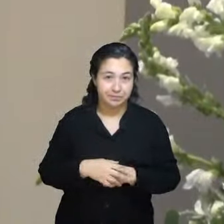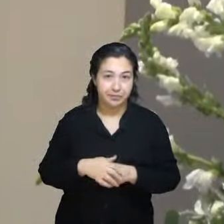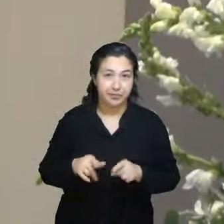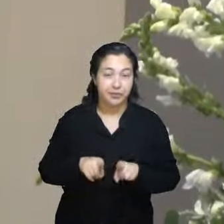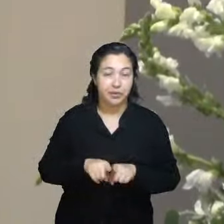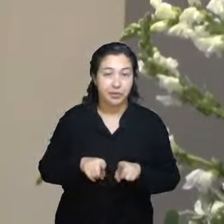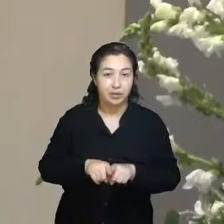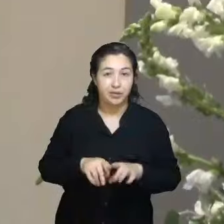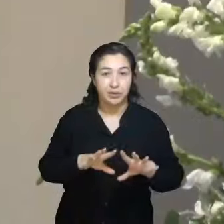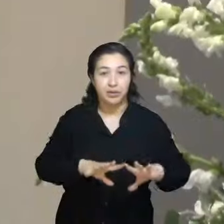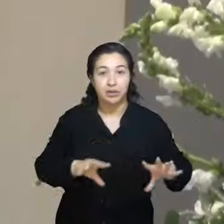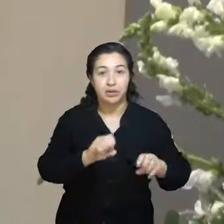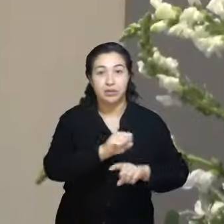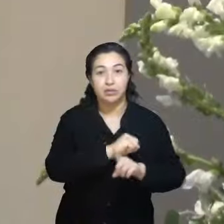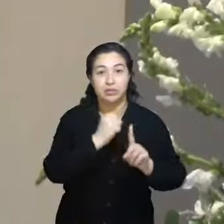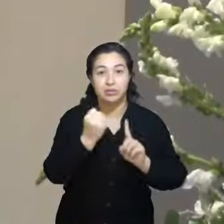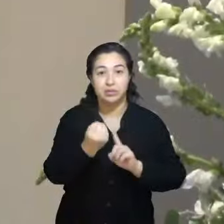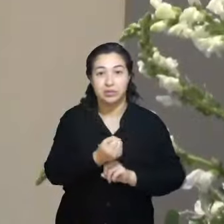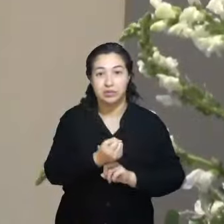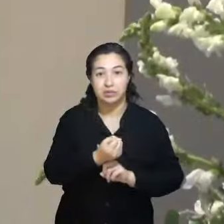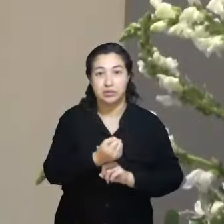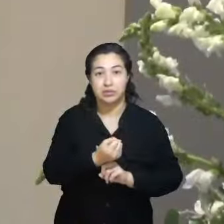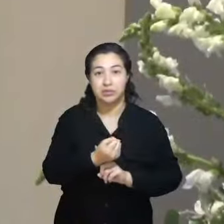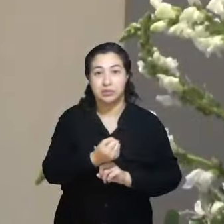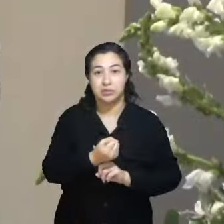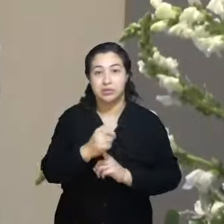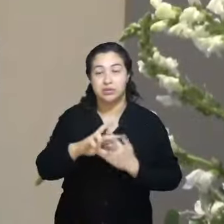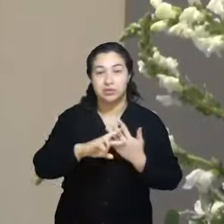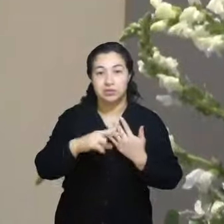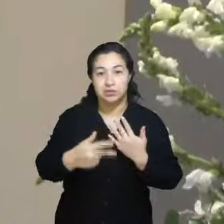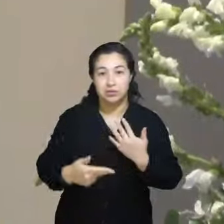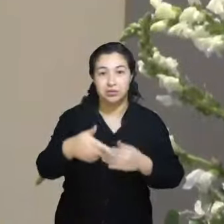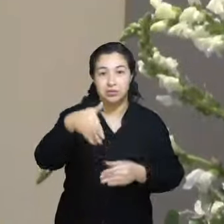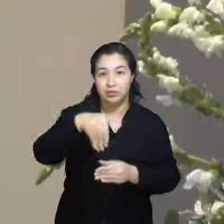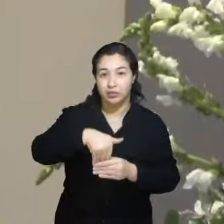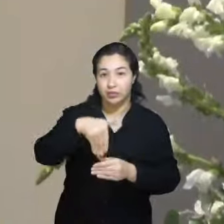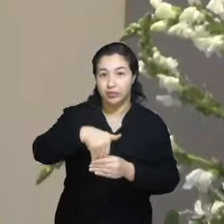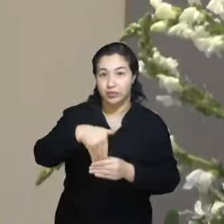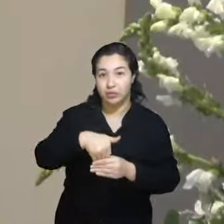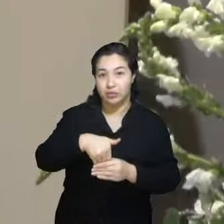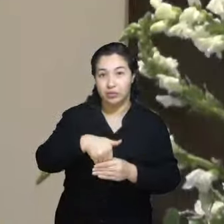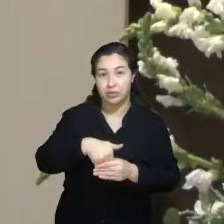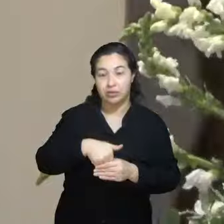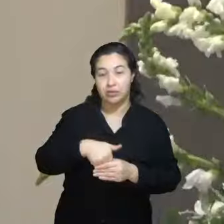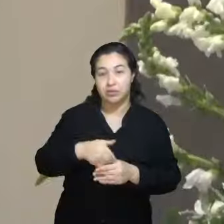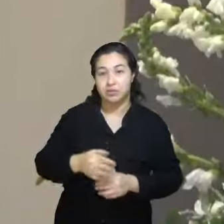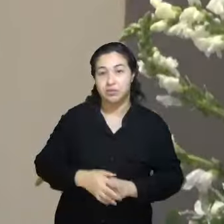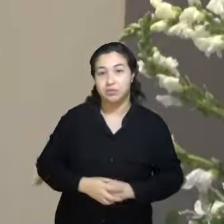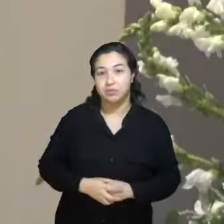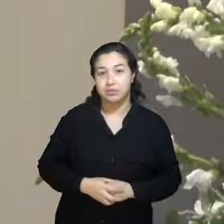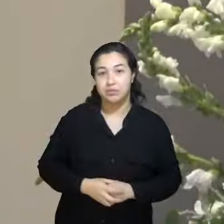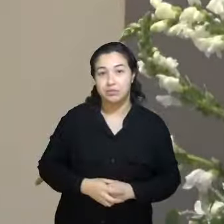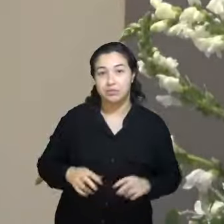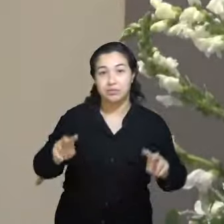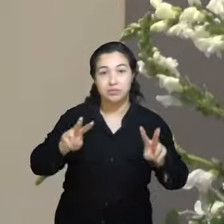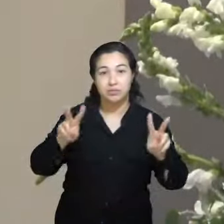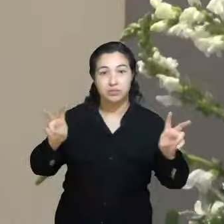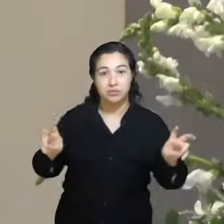sociedade proveniente do pós resultado das urnas dando conta de que aspas O Muro